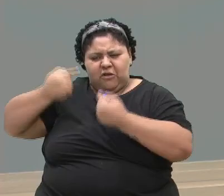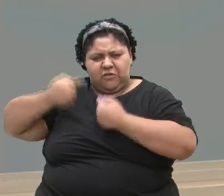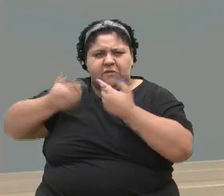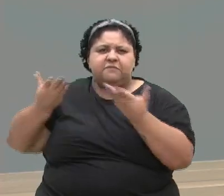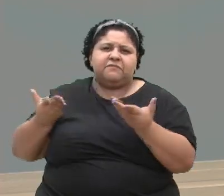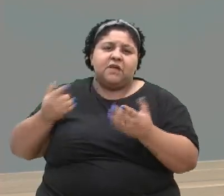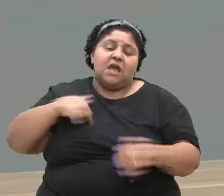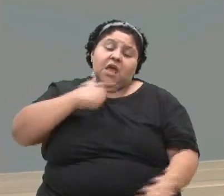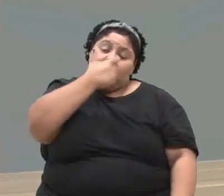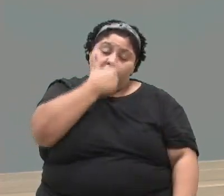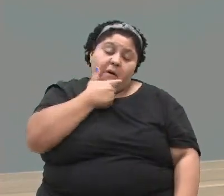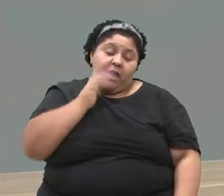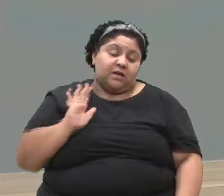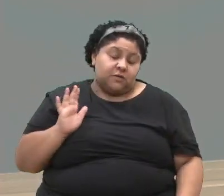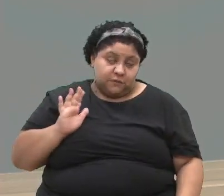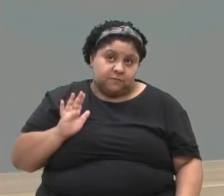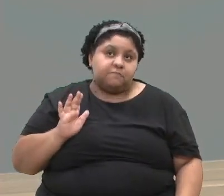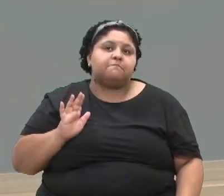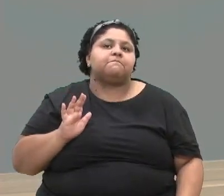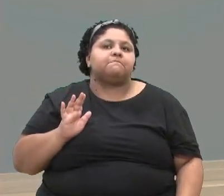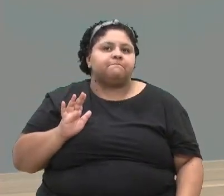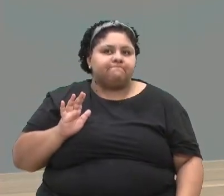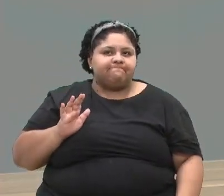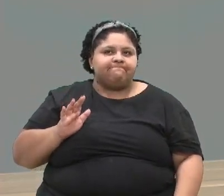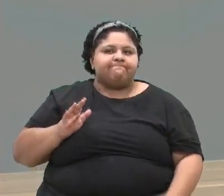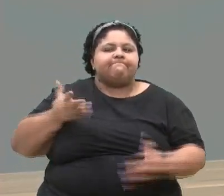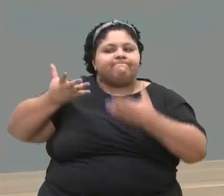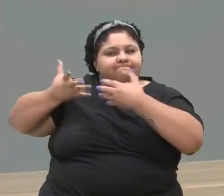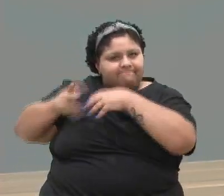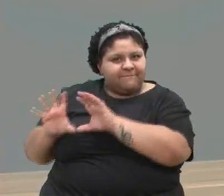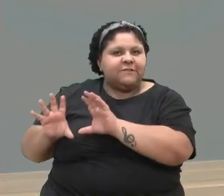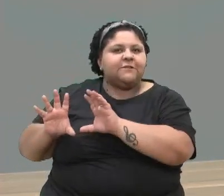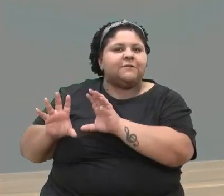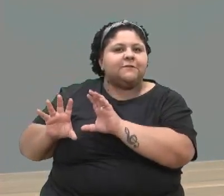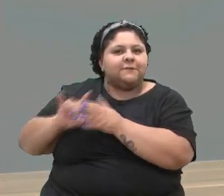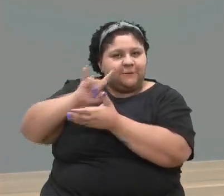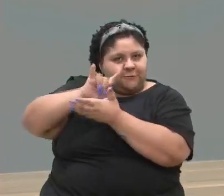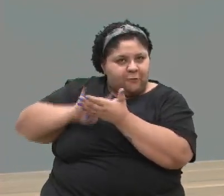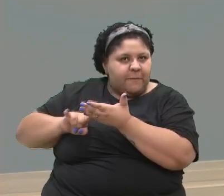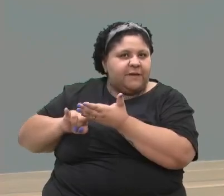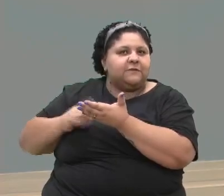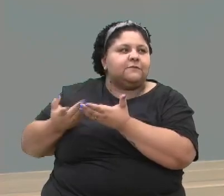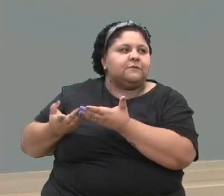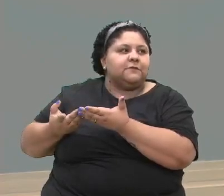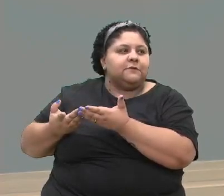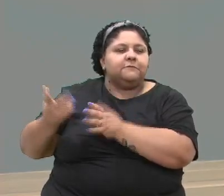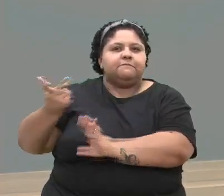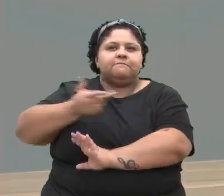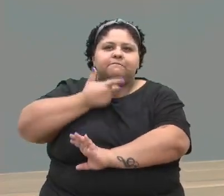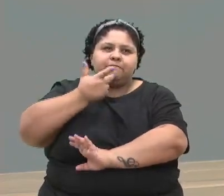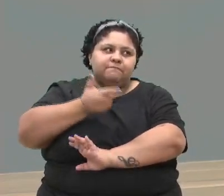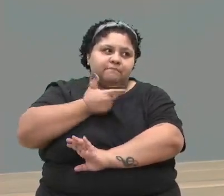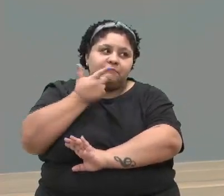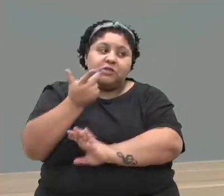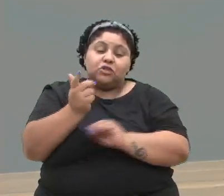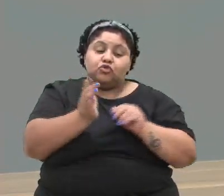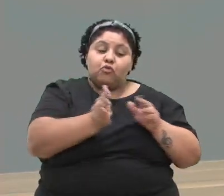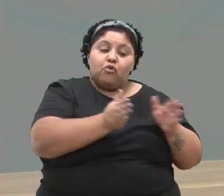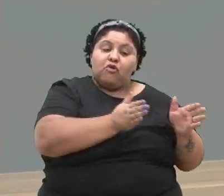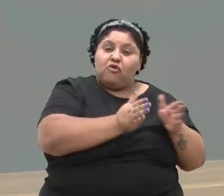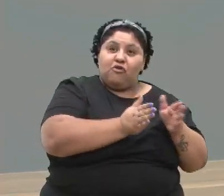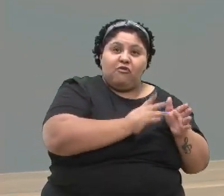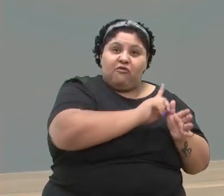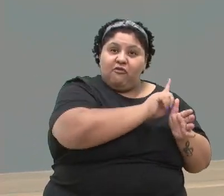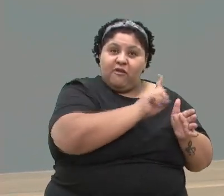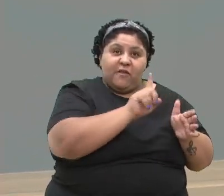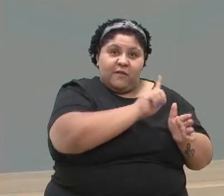eu acho que está contraditória essa moção, fala de um período que não é